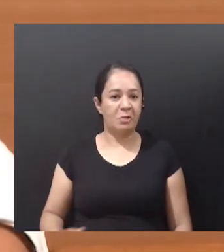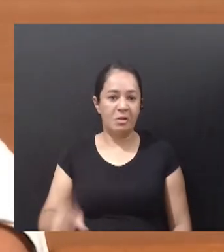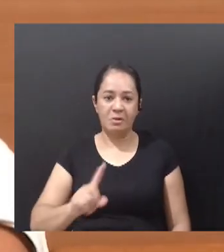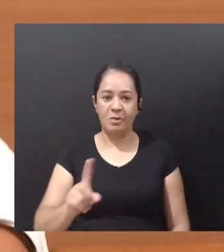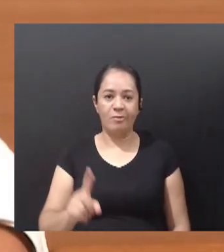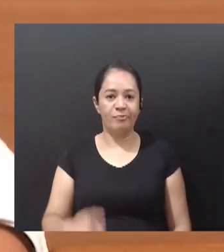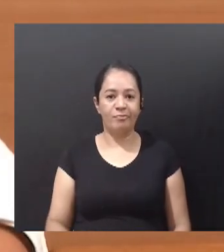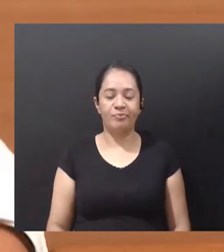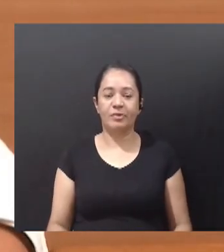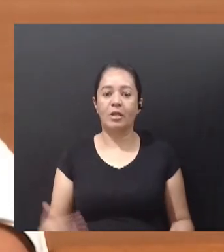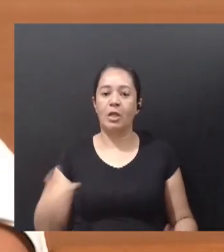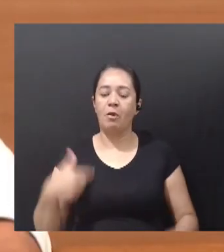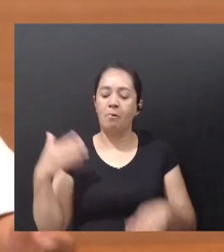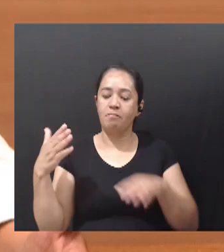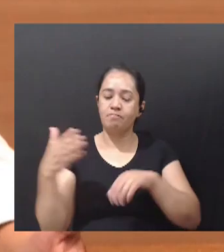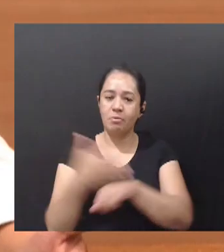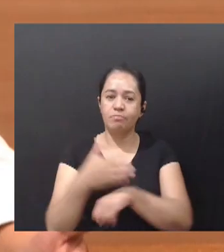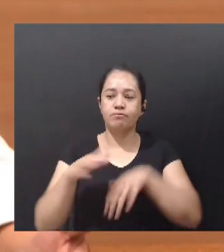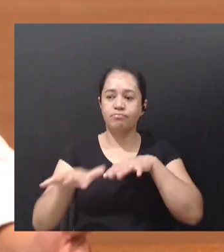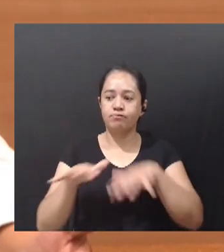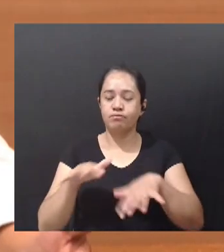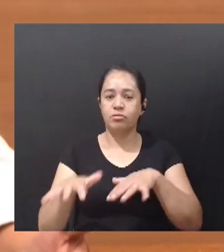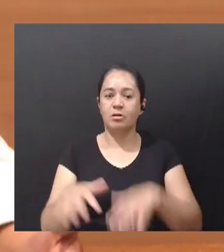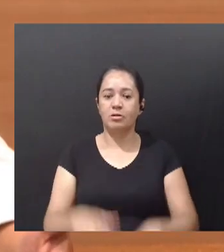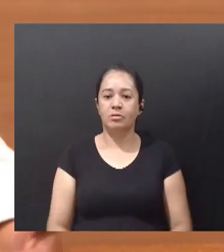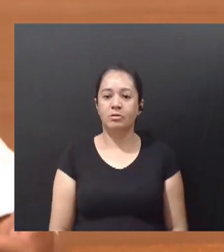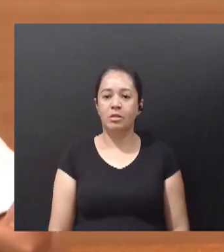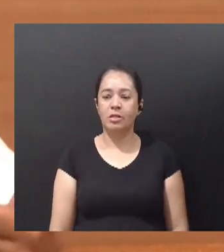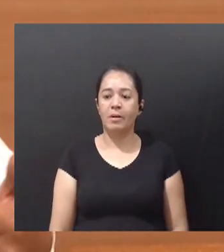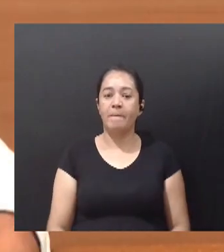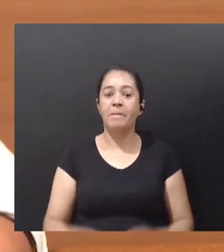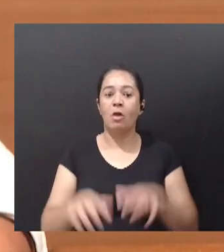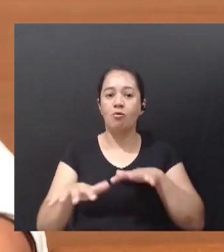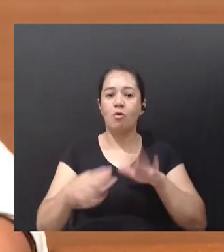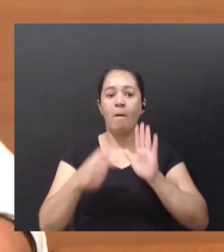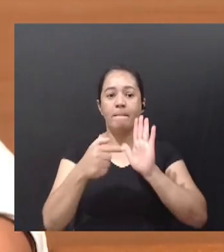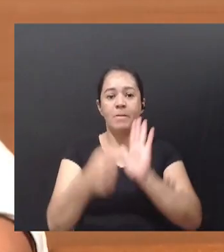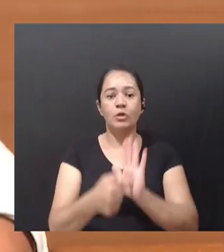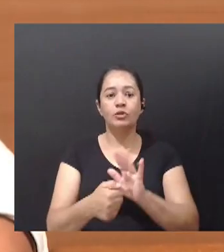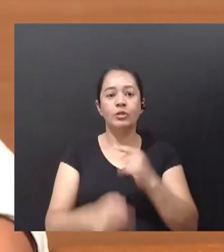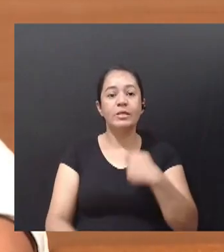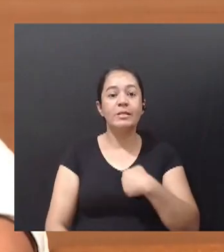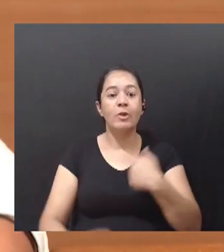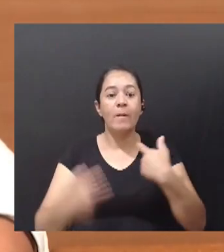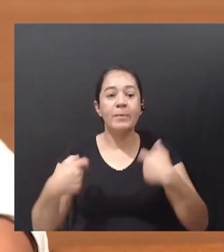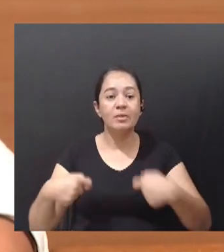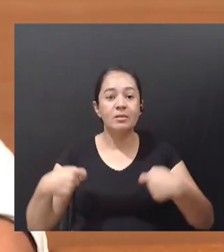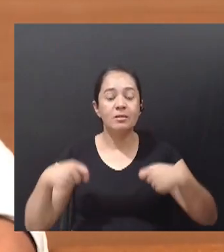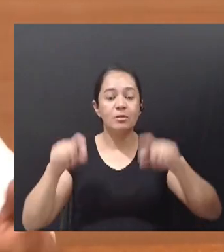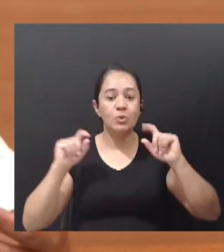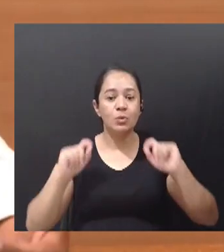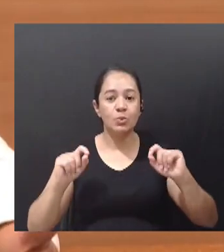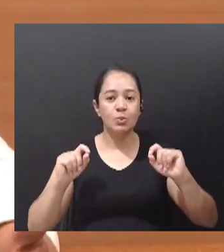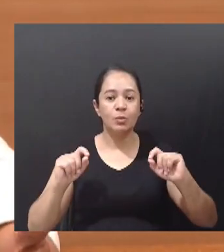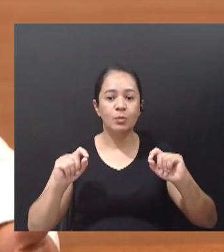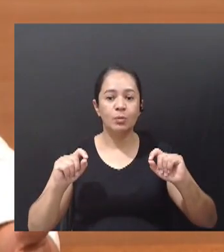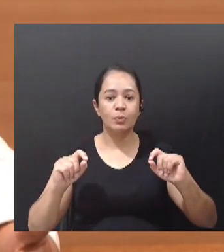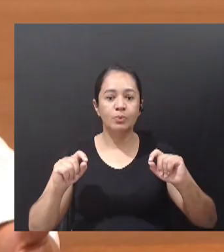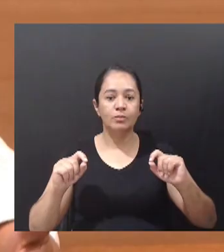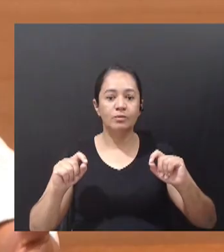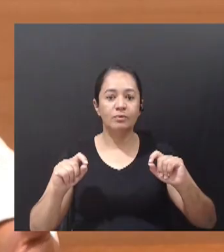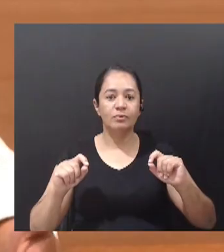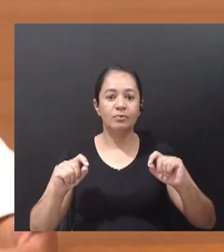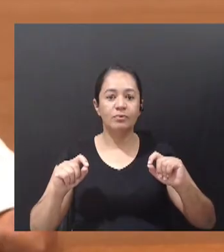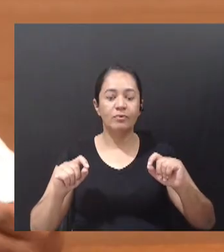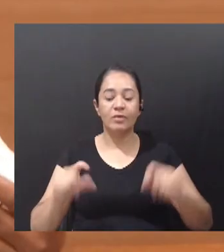movimento e esse movimento me mostrou que eu teria que fazer uma escolha,